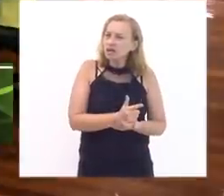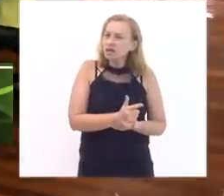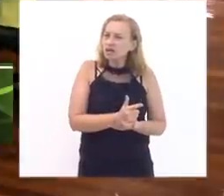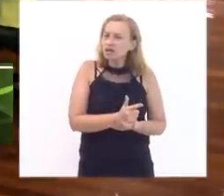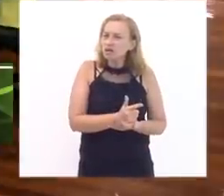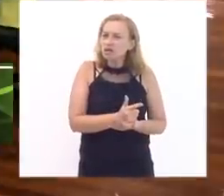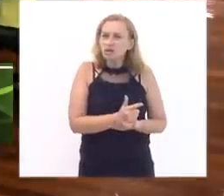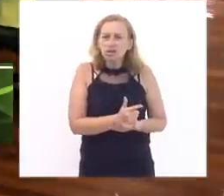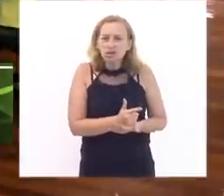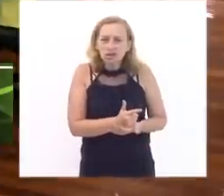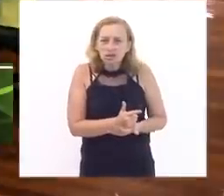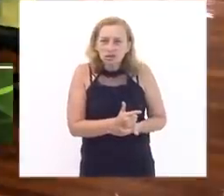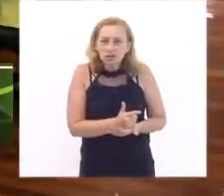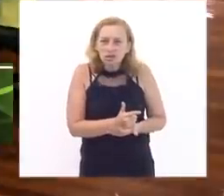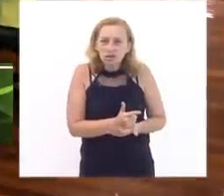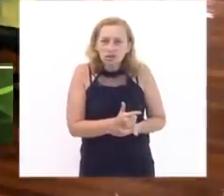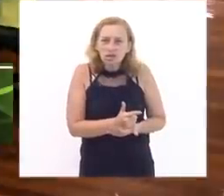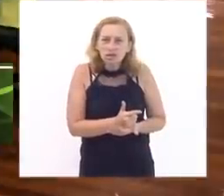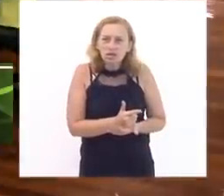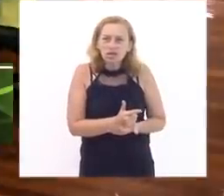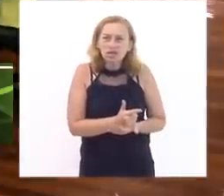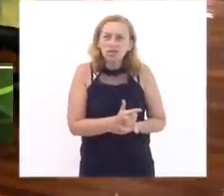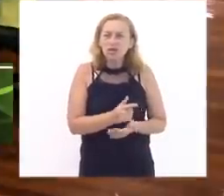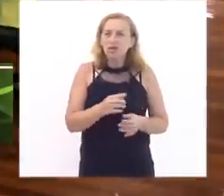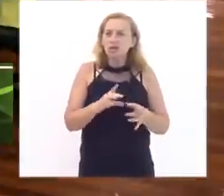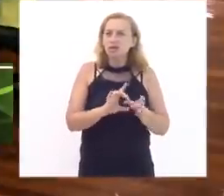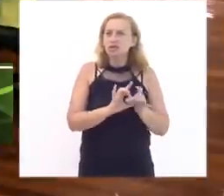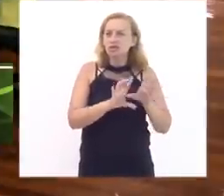não vai impactar de novo. Posso?